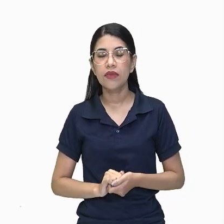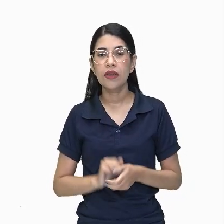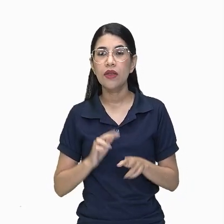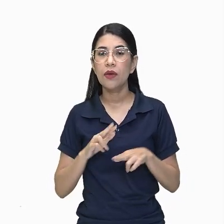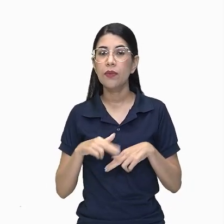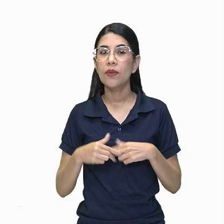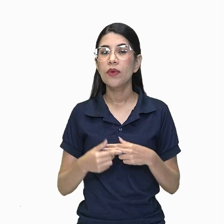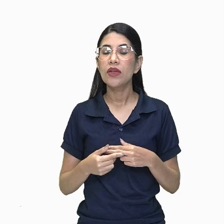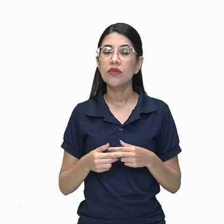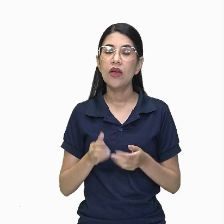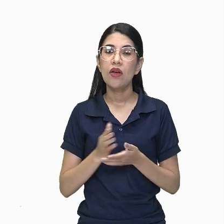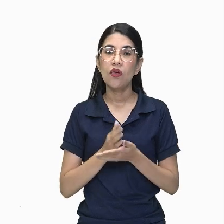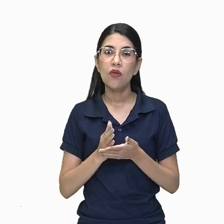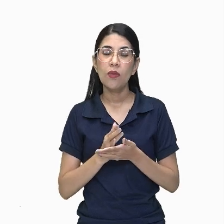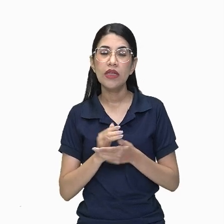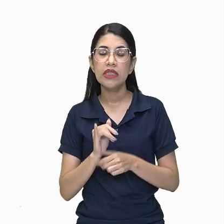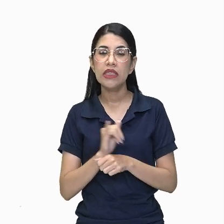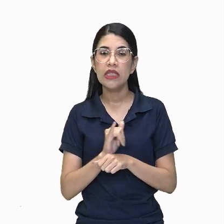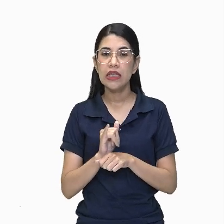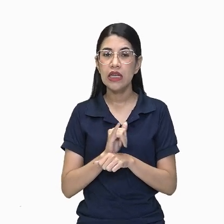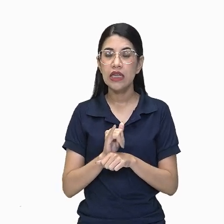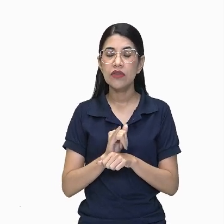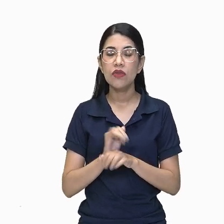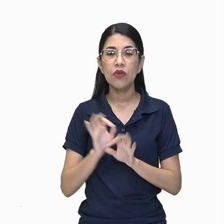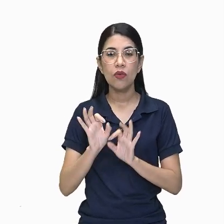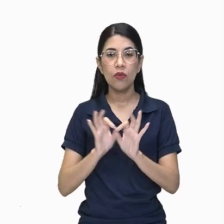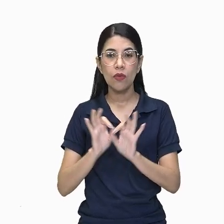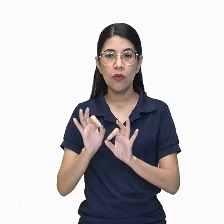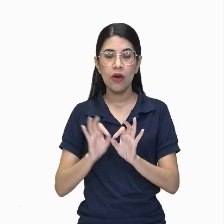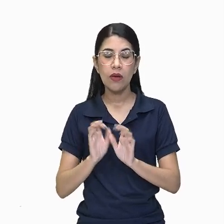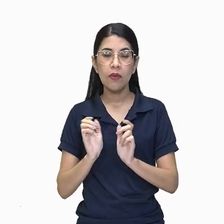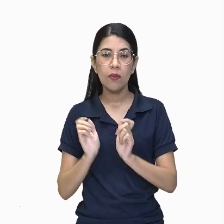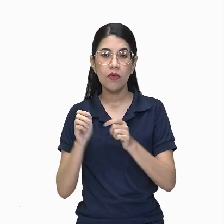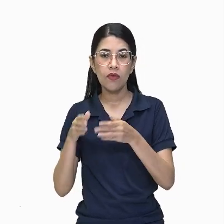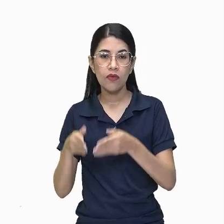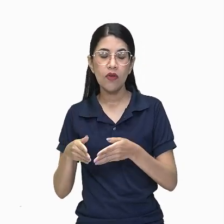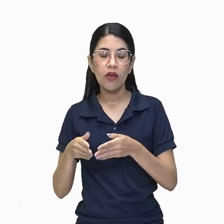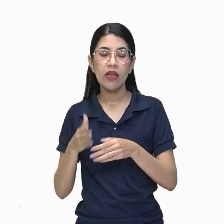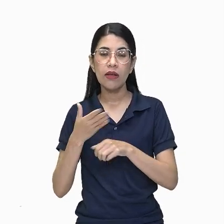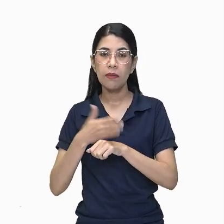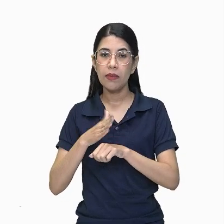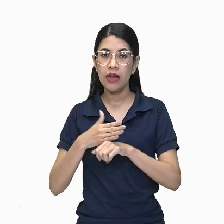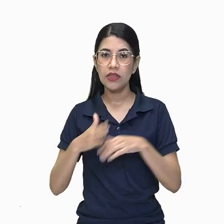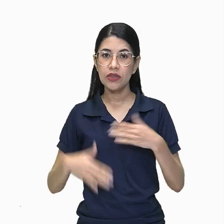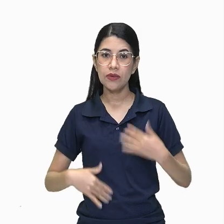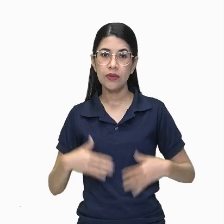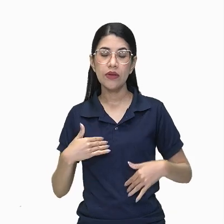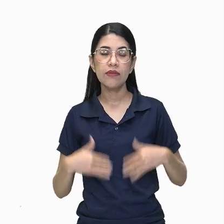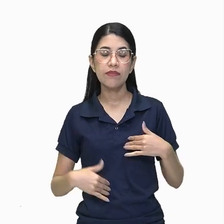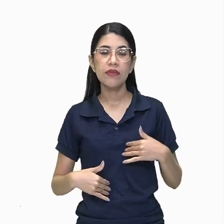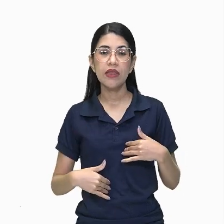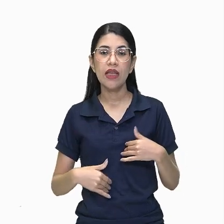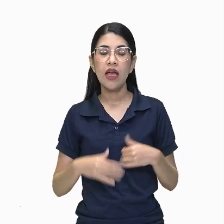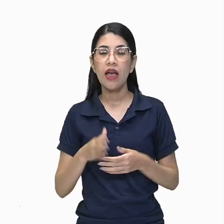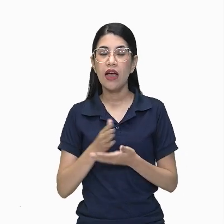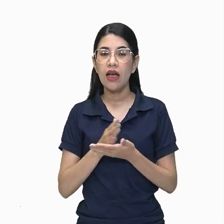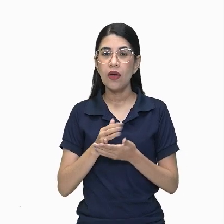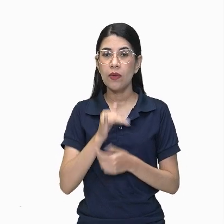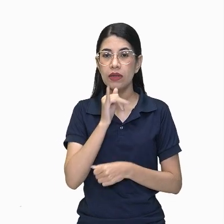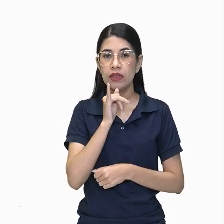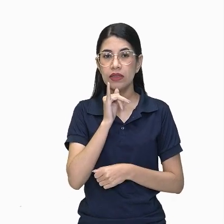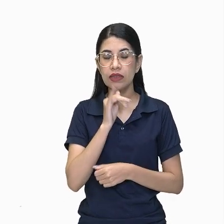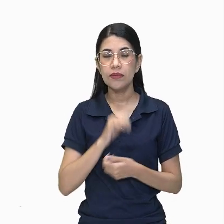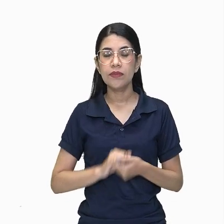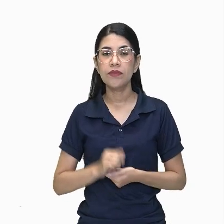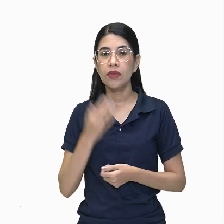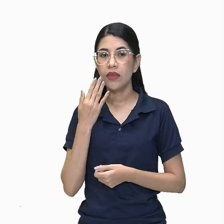isso, alguns métodos foram sistematizados para o treinamento físico. Sendo assim, veja alguns deles a seguir,